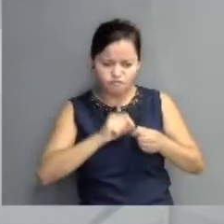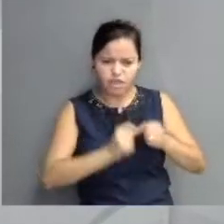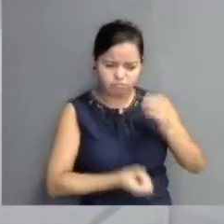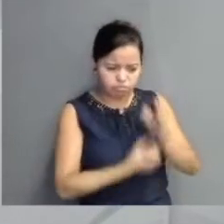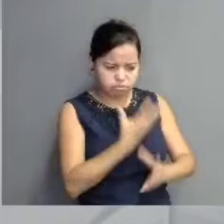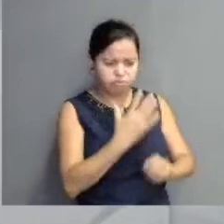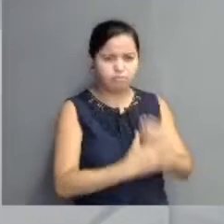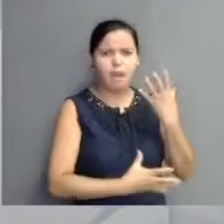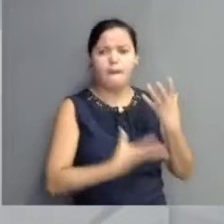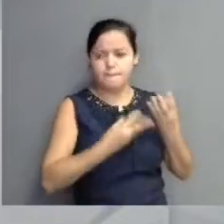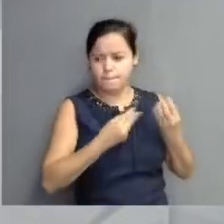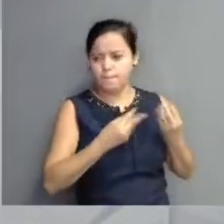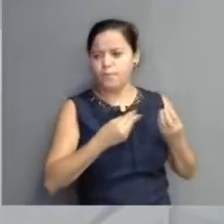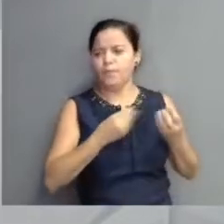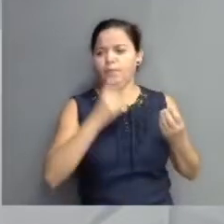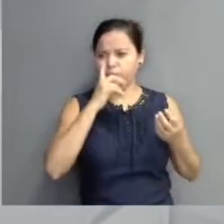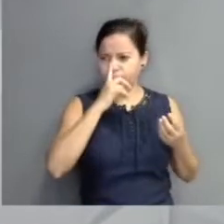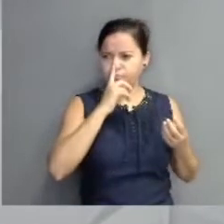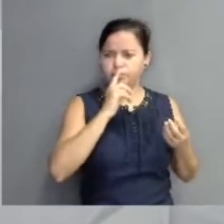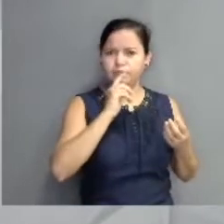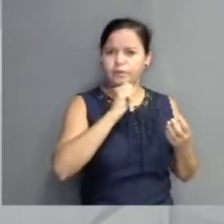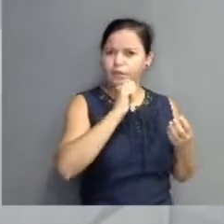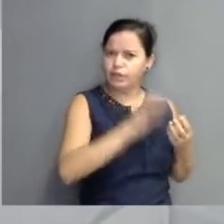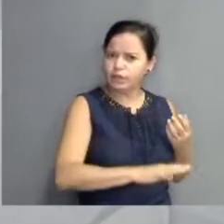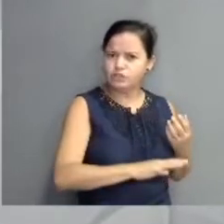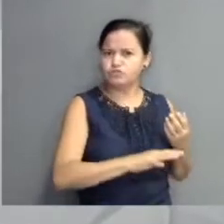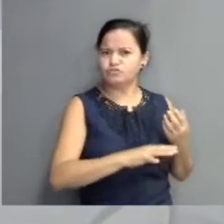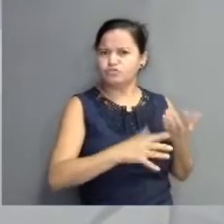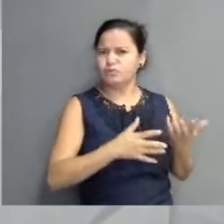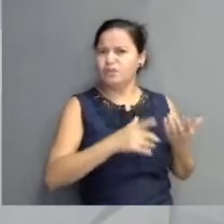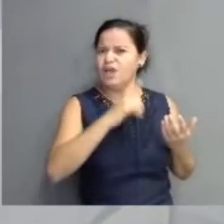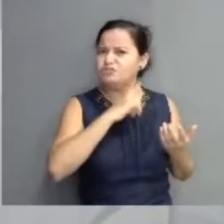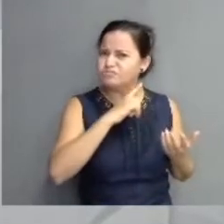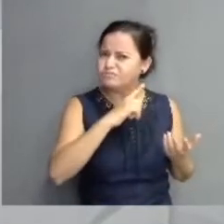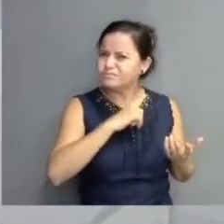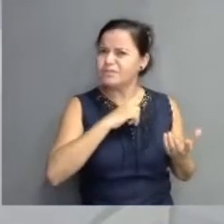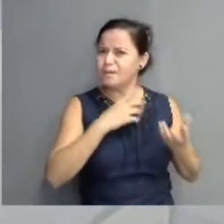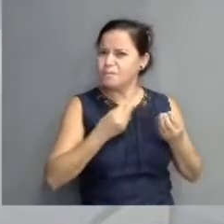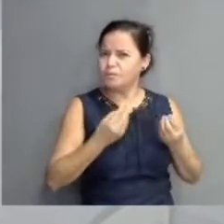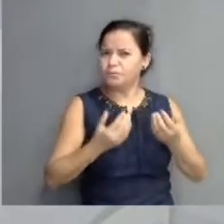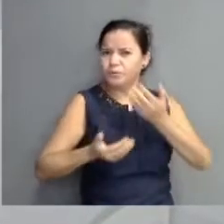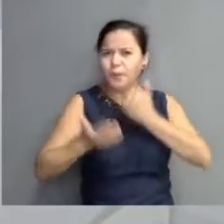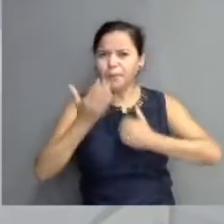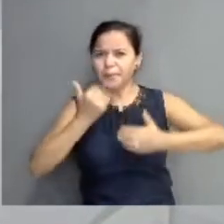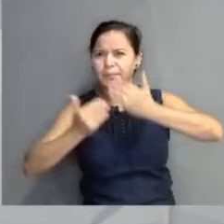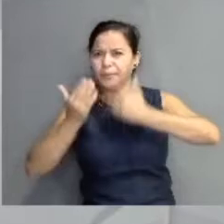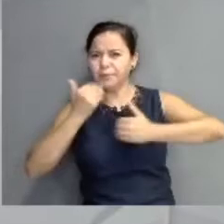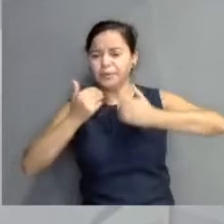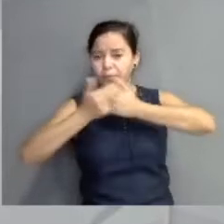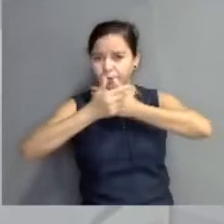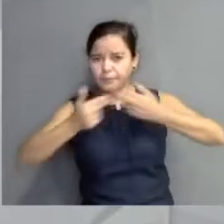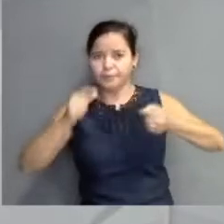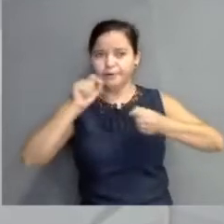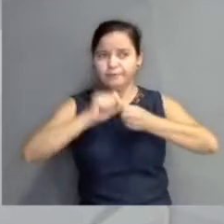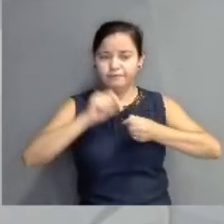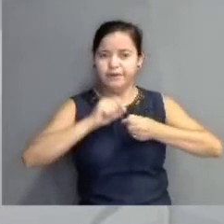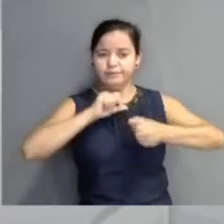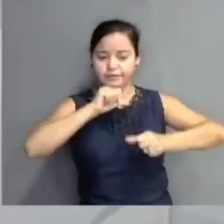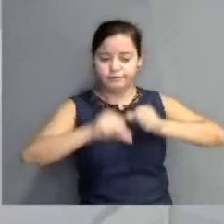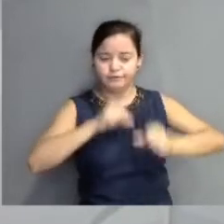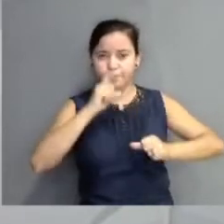nossos hábitos de consumo. Nós consumimos muito e que a gente tem que, de certa forma,